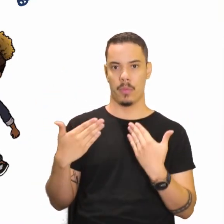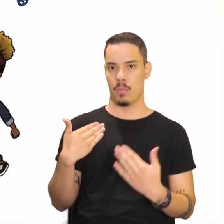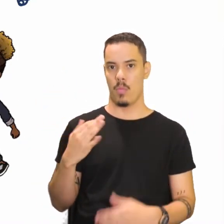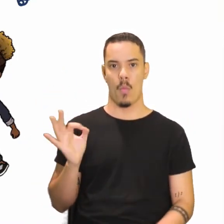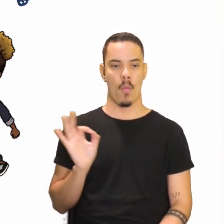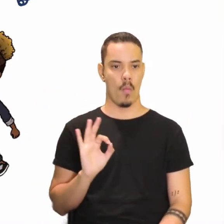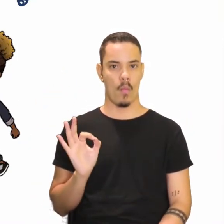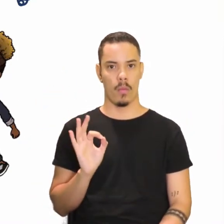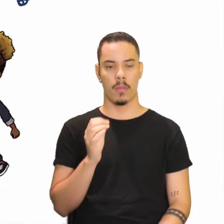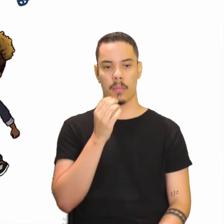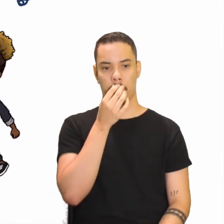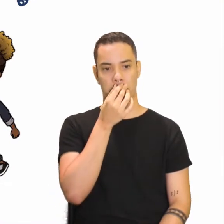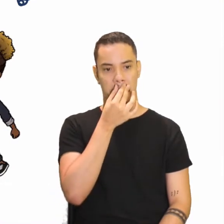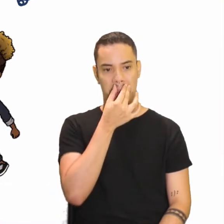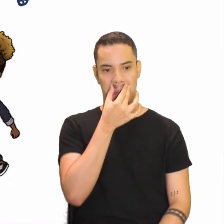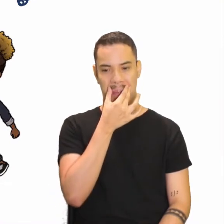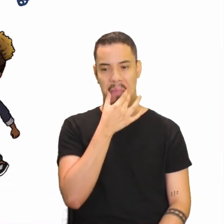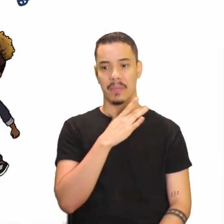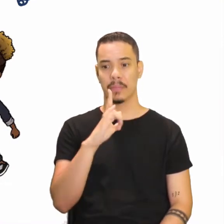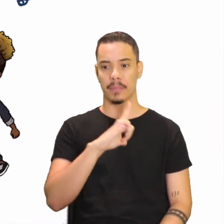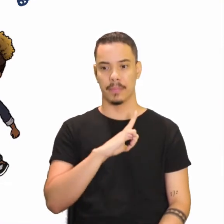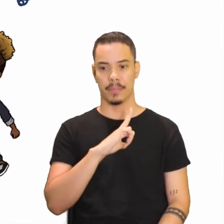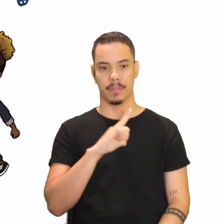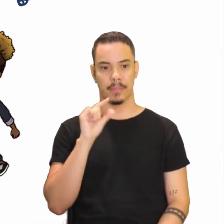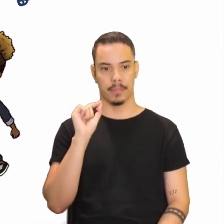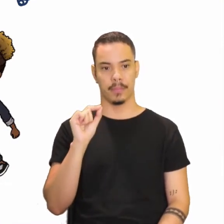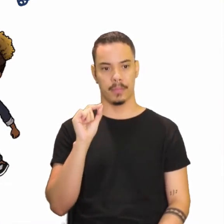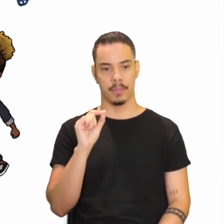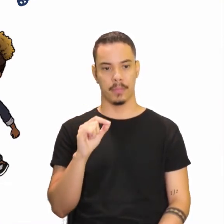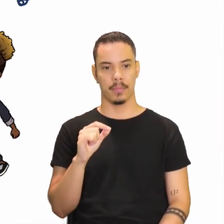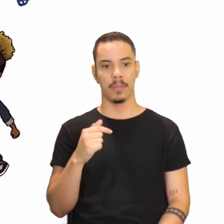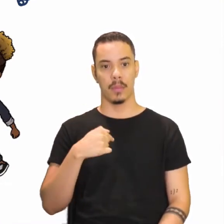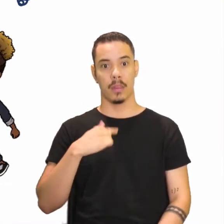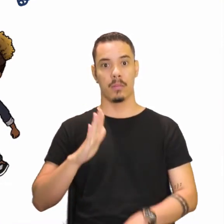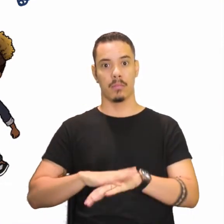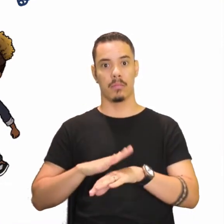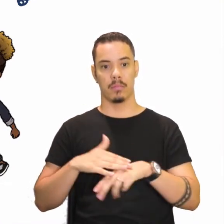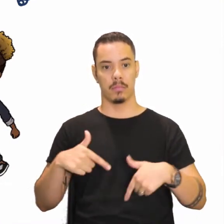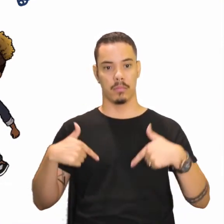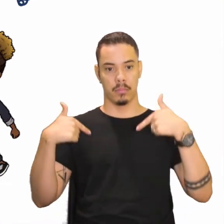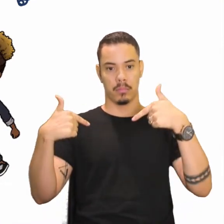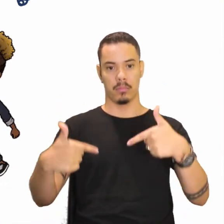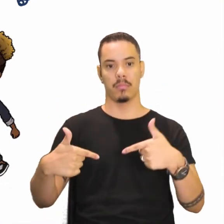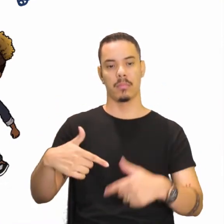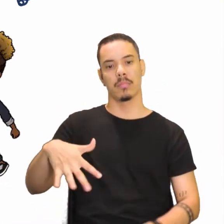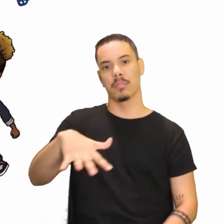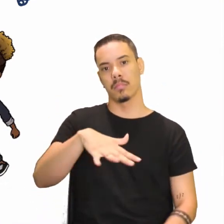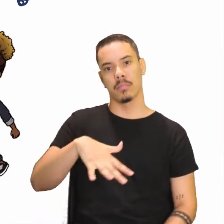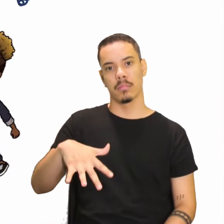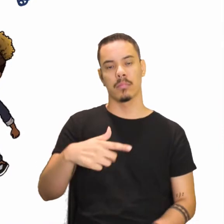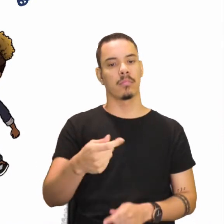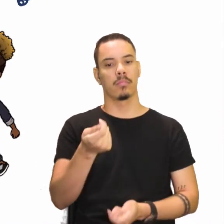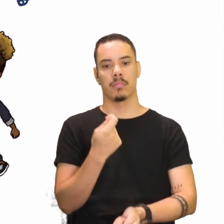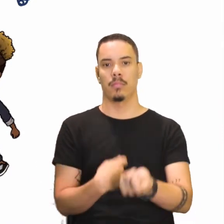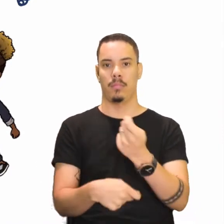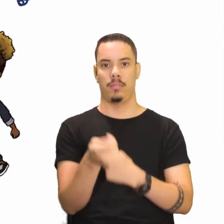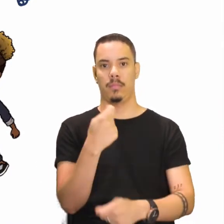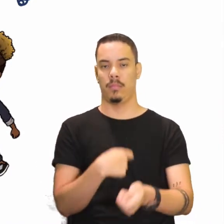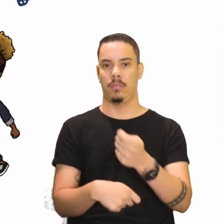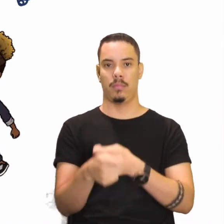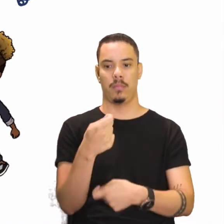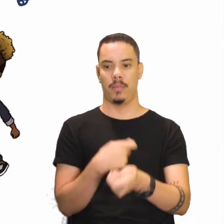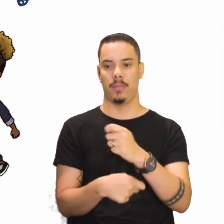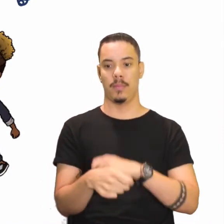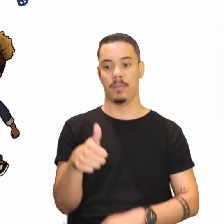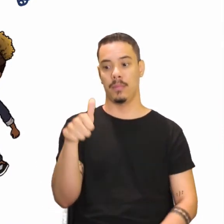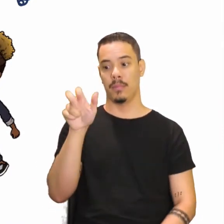ela. Mais uma, temos aqui, atuo no setor de controladoria